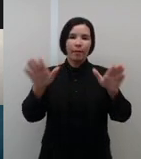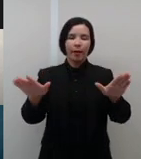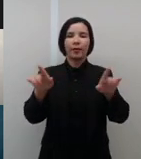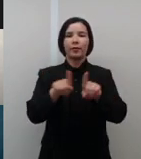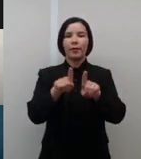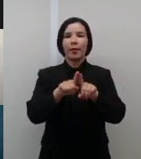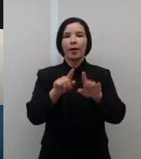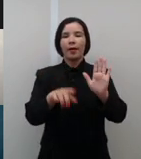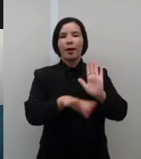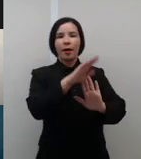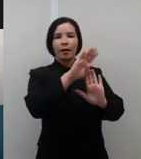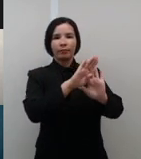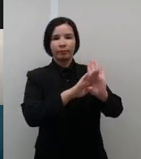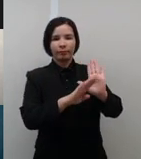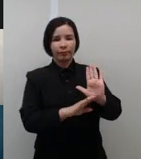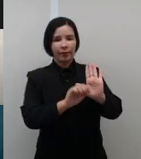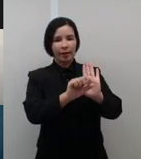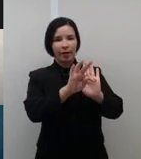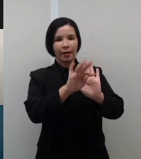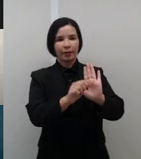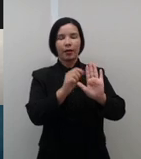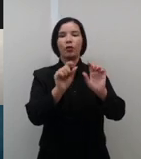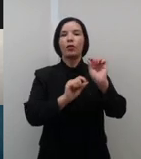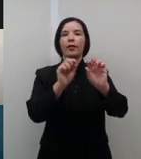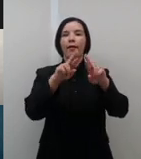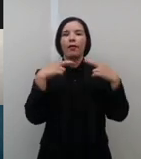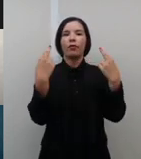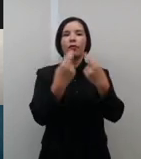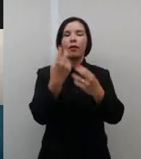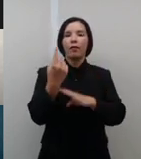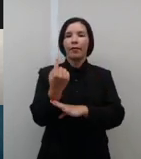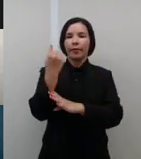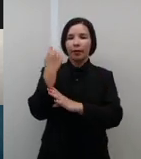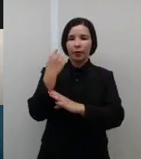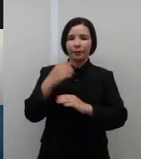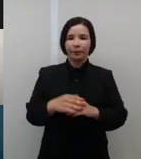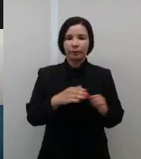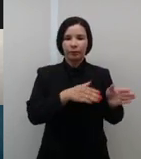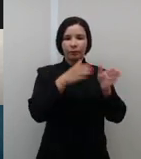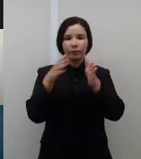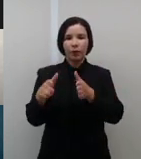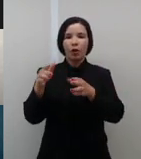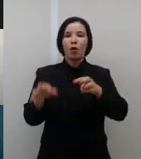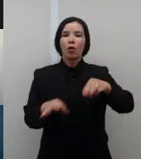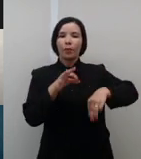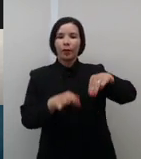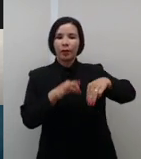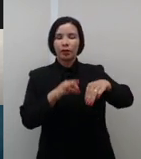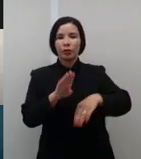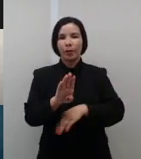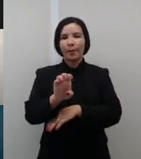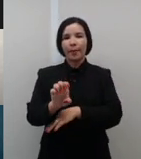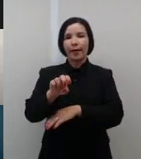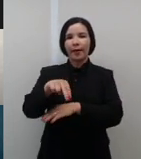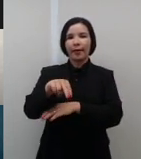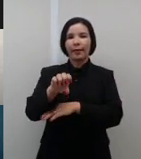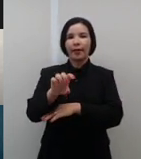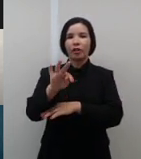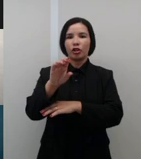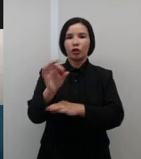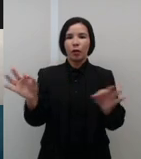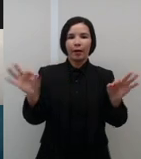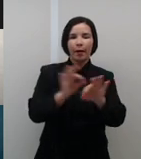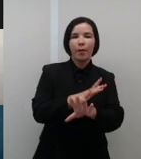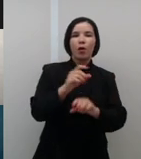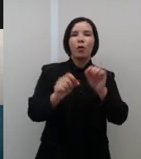aprovada a ata da sessão anterior. Ausente em uma parte da sessão, excelentíssimo senhor ministro Benedito Gonçalves. Encerrou-se a sessão às 16 horas